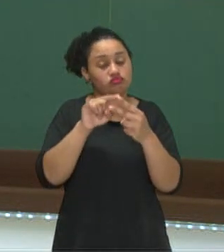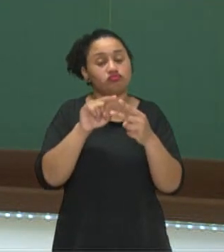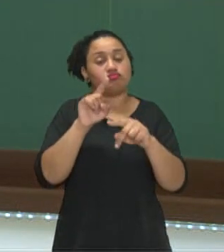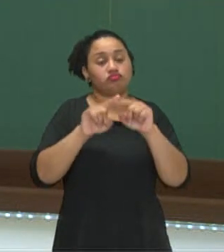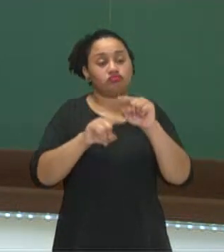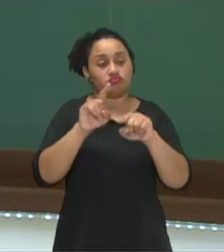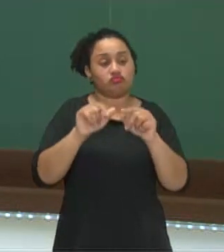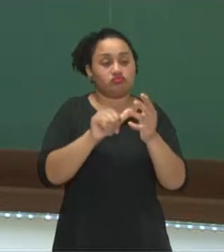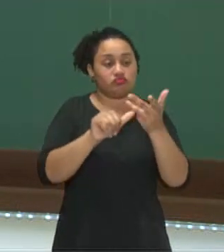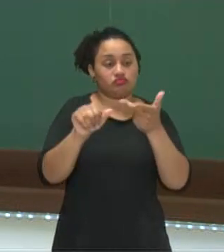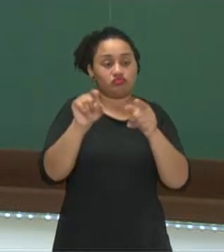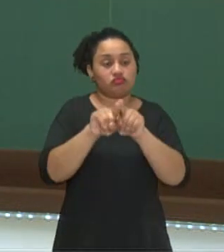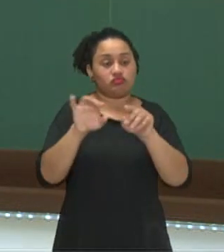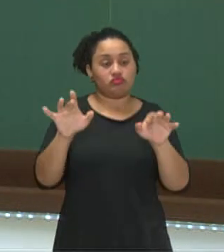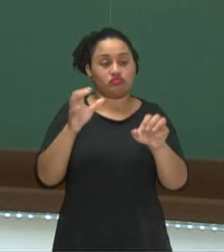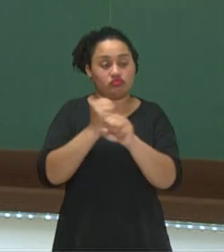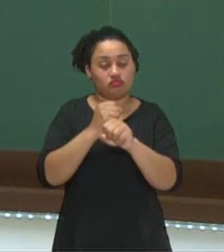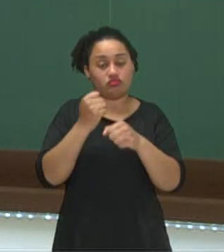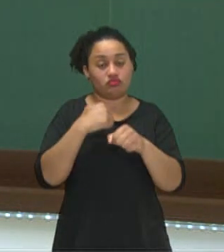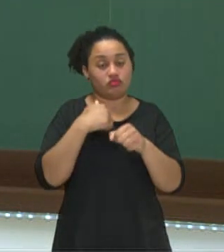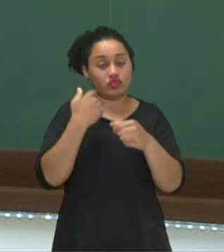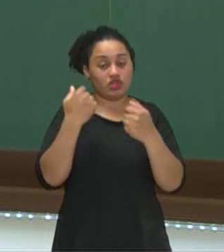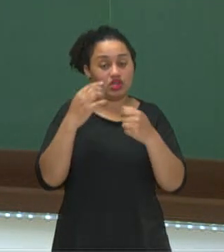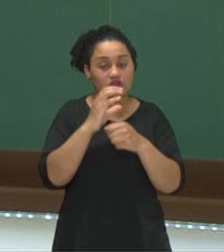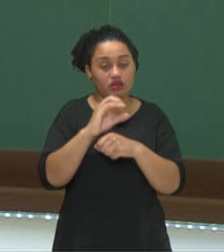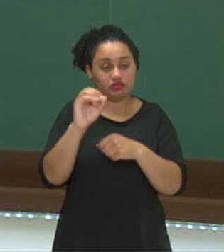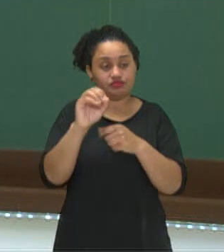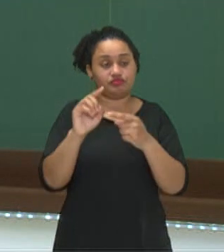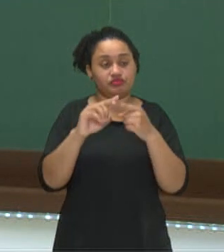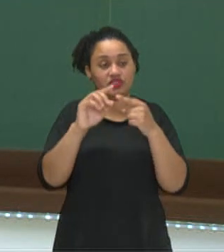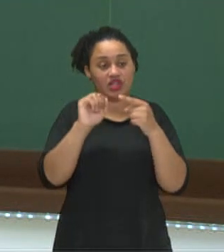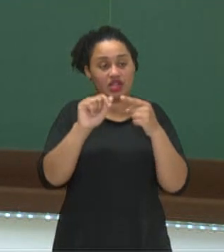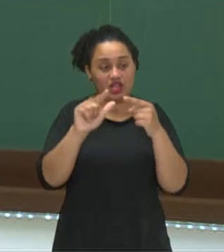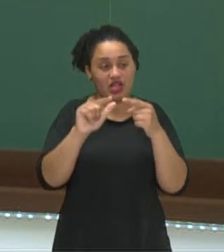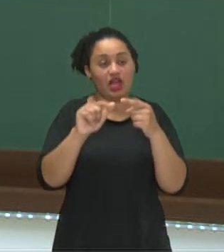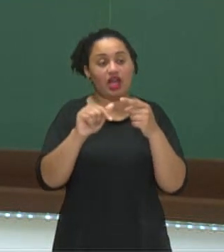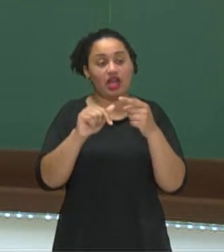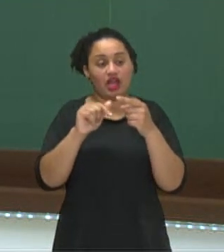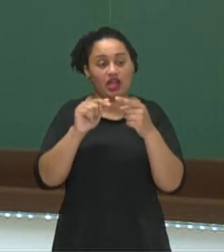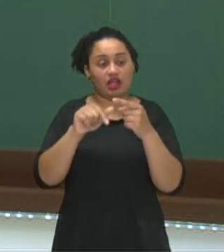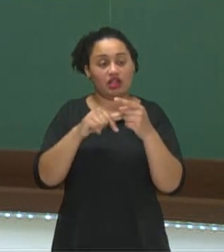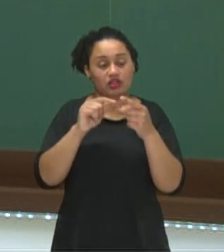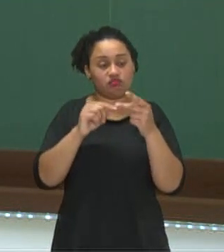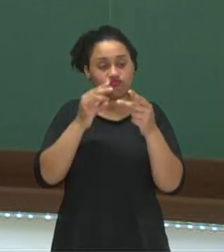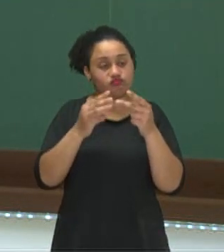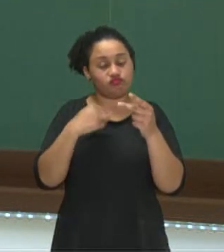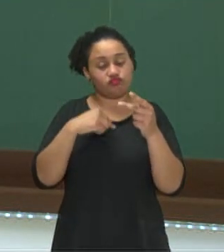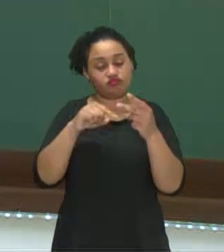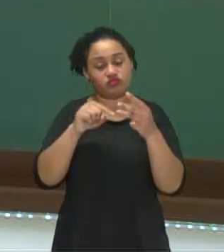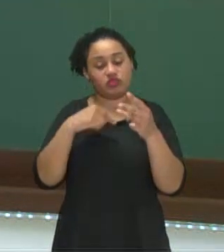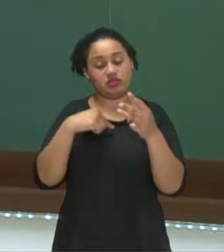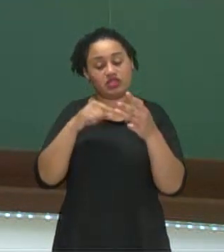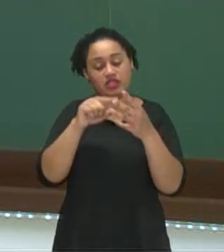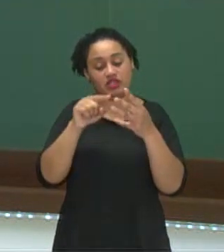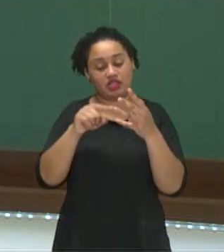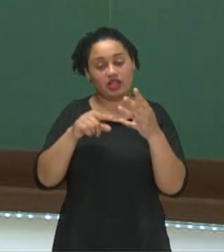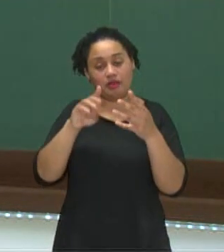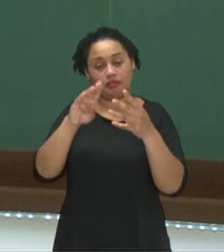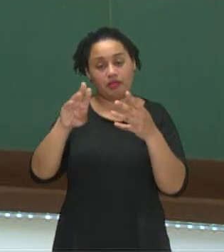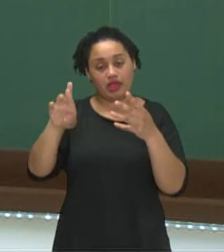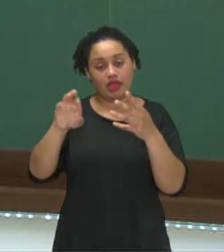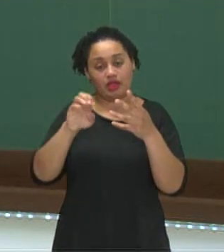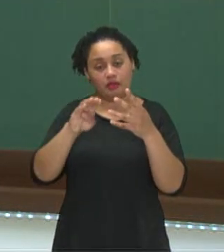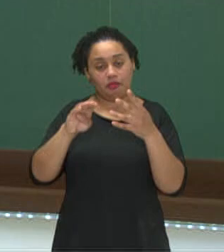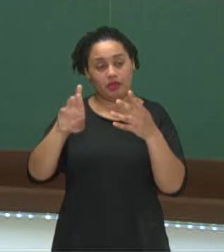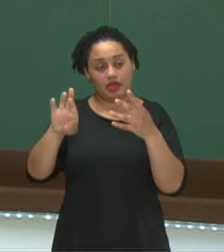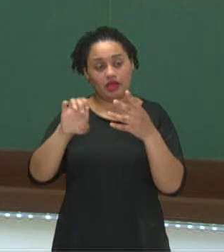a soma das cargas tem que dar 0. Então, Al mais 3 e o Br é menos 1, então vou precisar de 3 Brs para